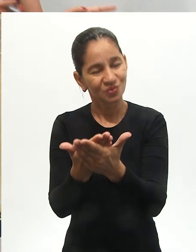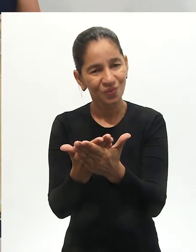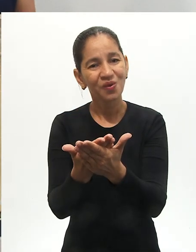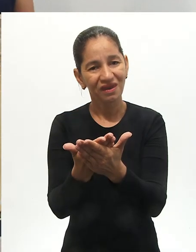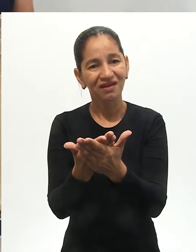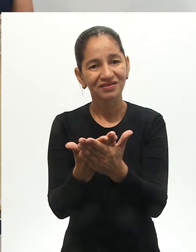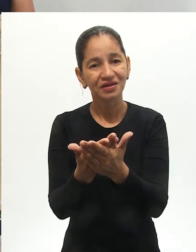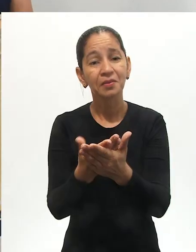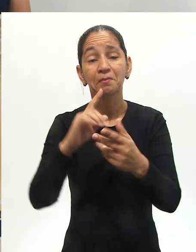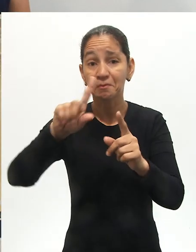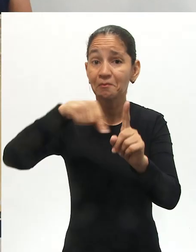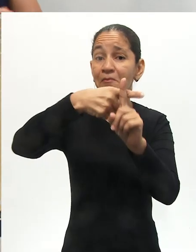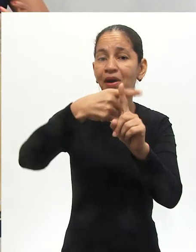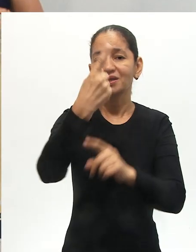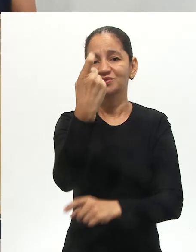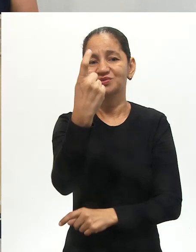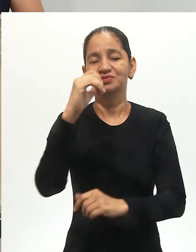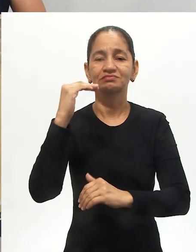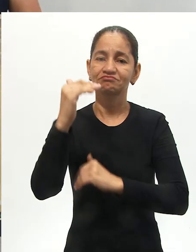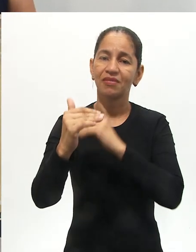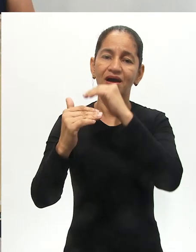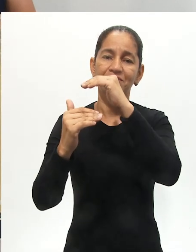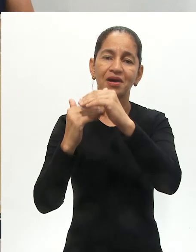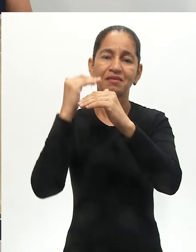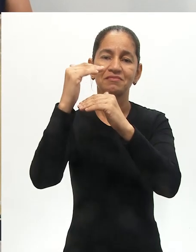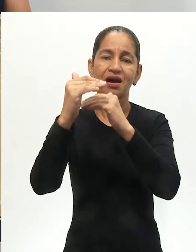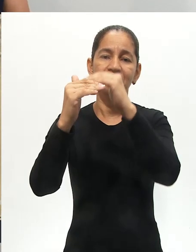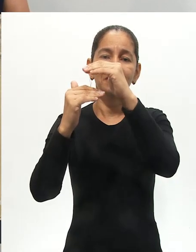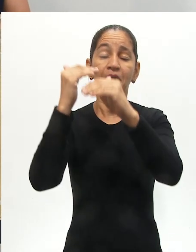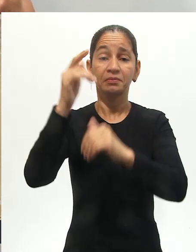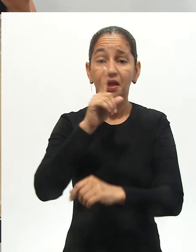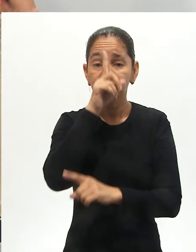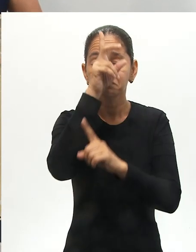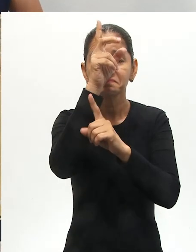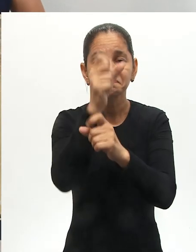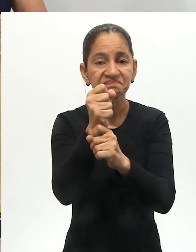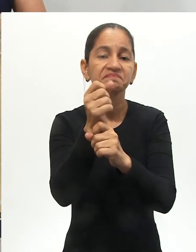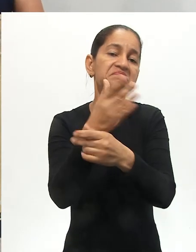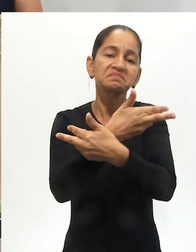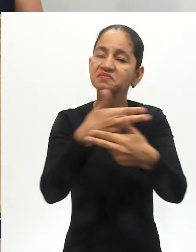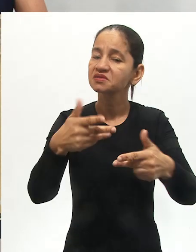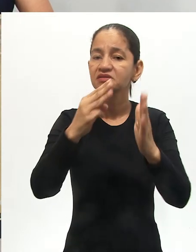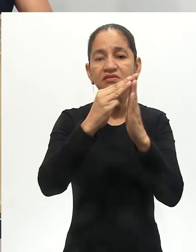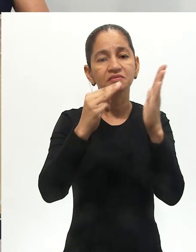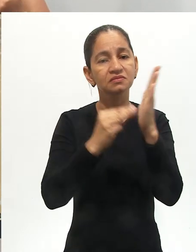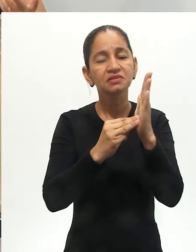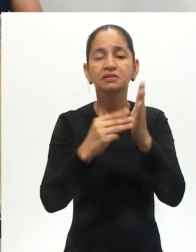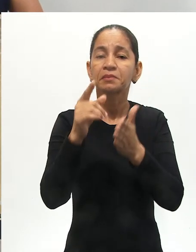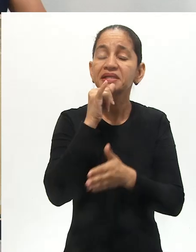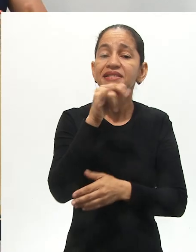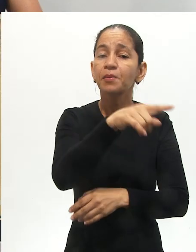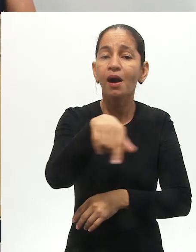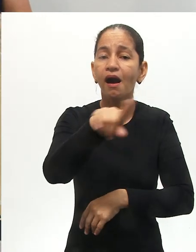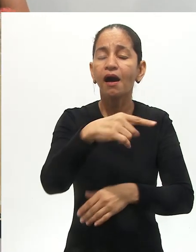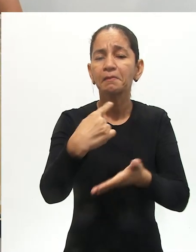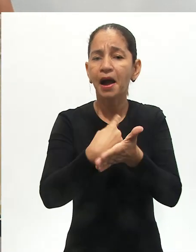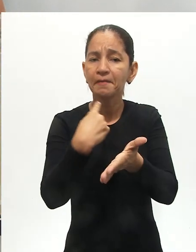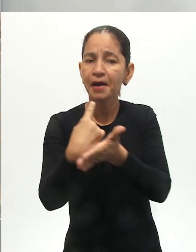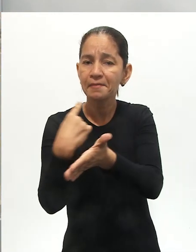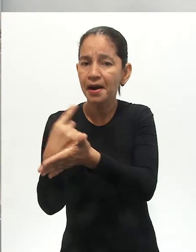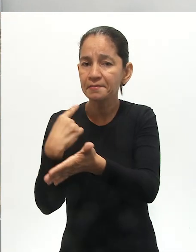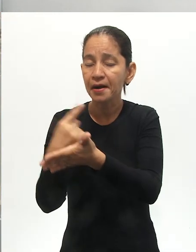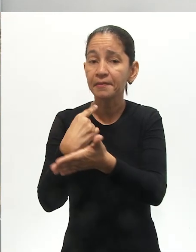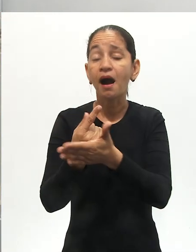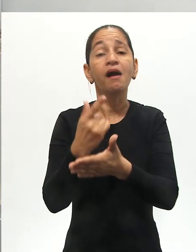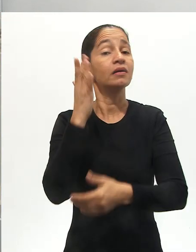é mais um avanço técnico e ele vai se basear na intuição, vai se basear nas perguntas